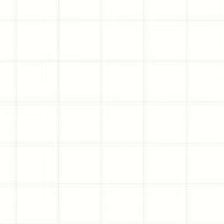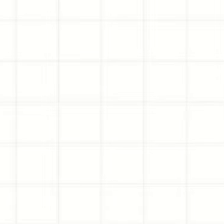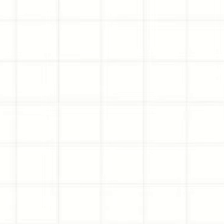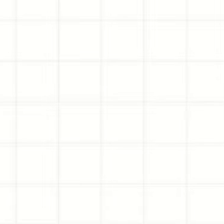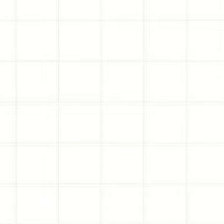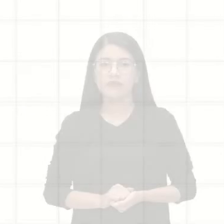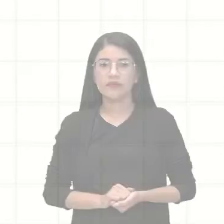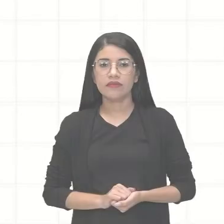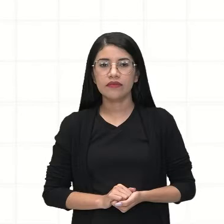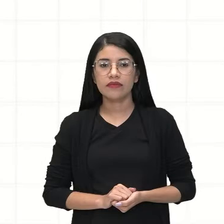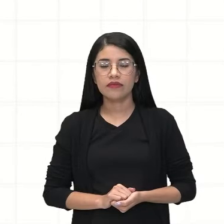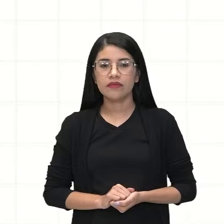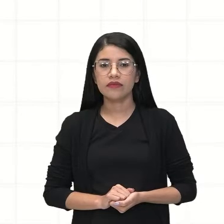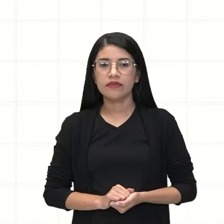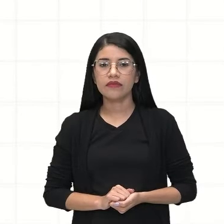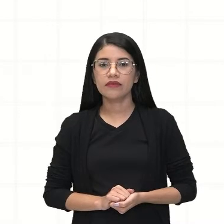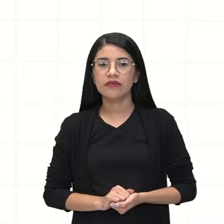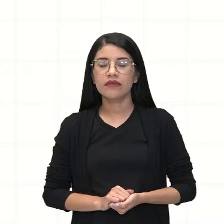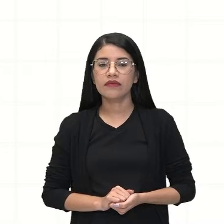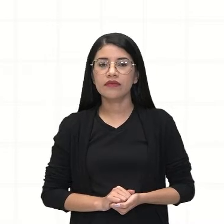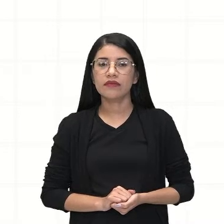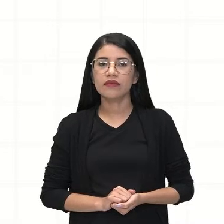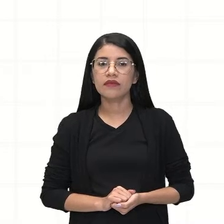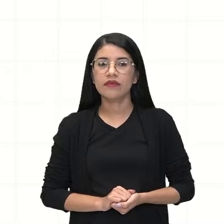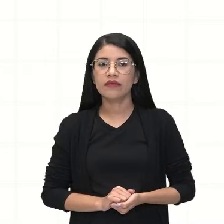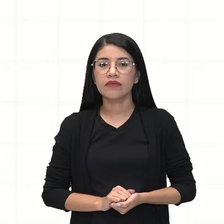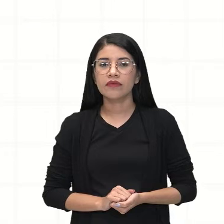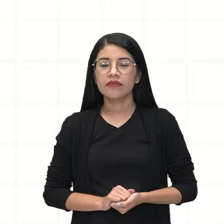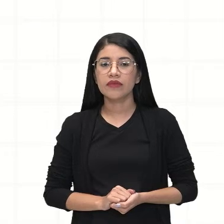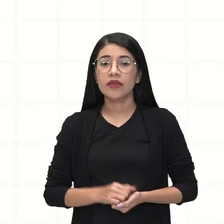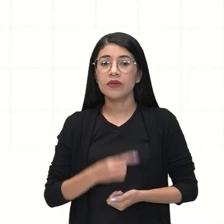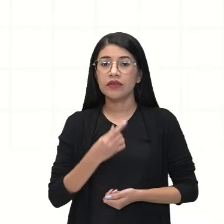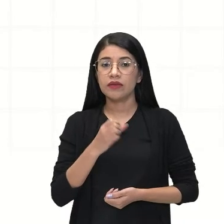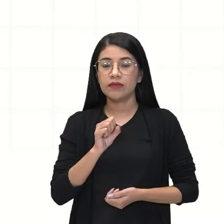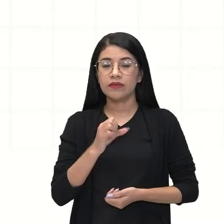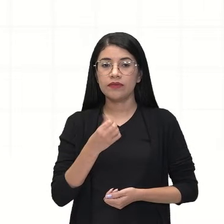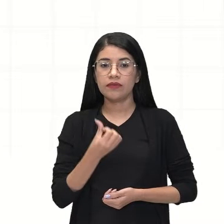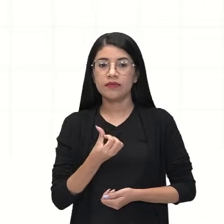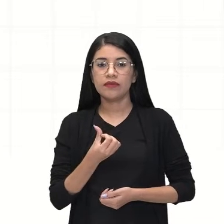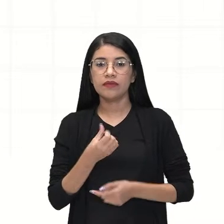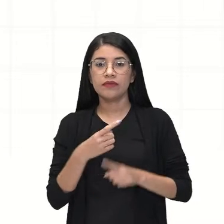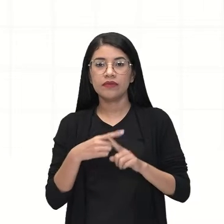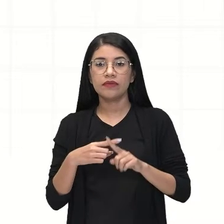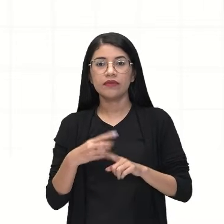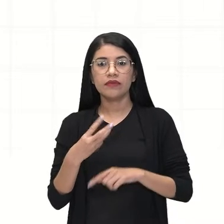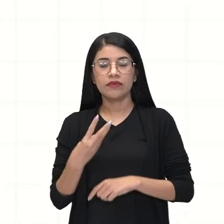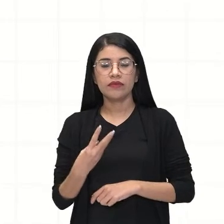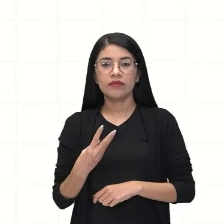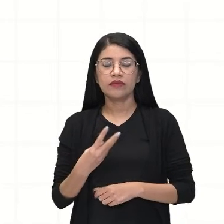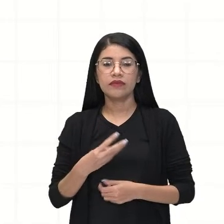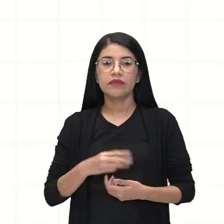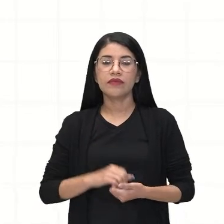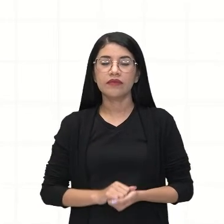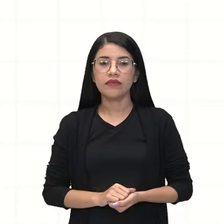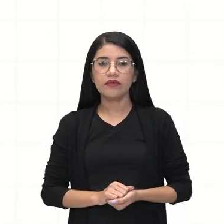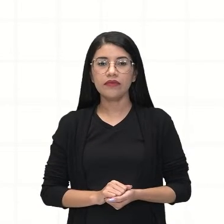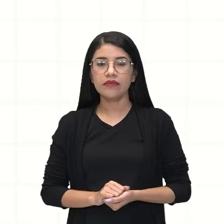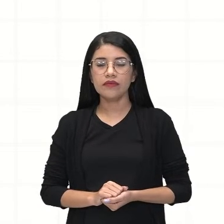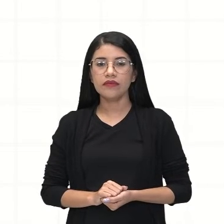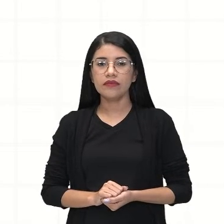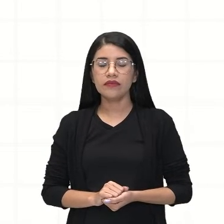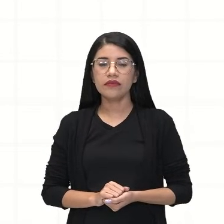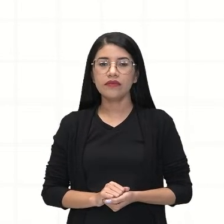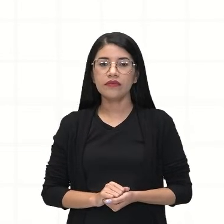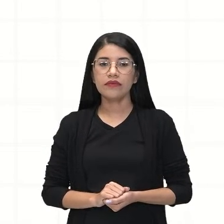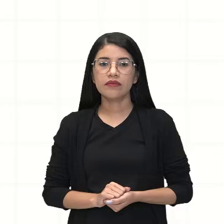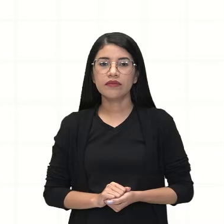vezes 62. 62, Deixa eu ver aqui. 3 vezes 62, como eu